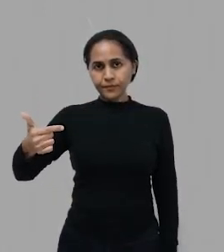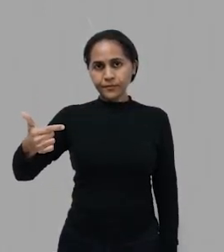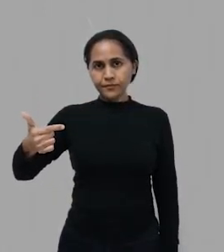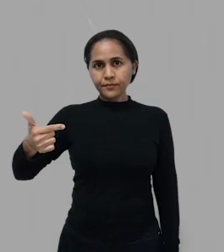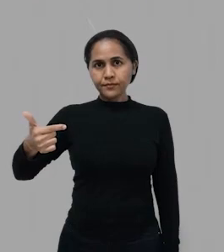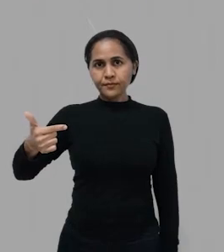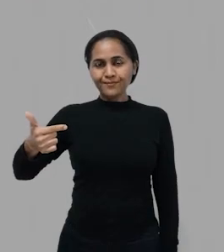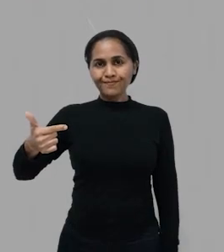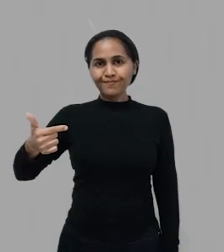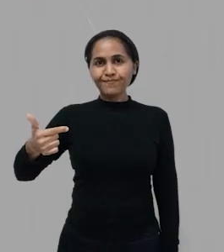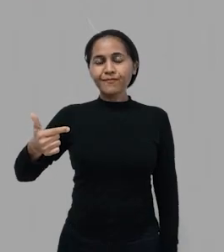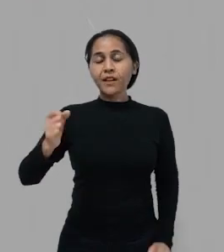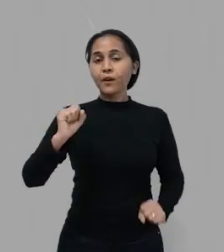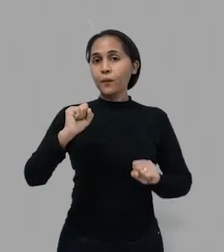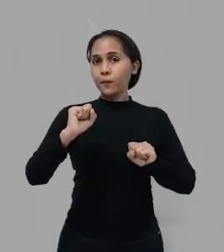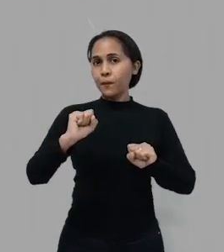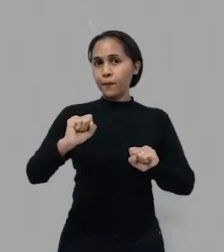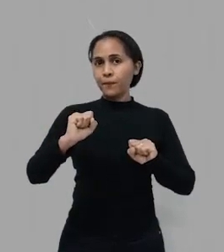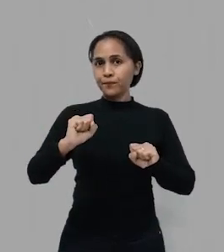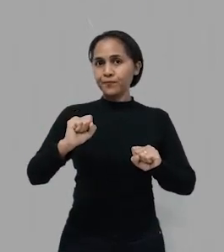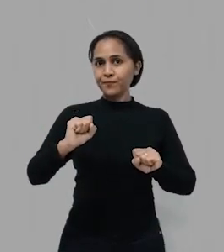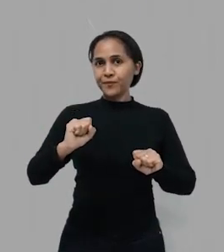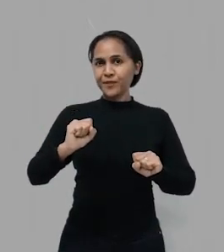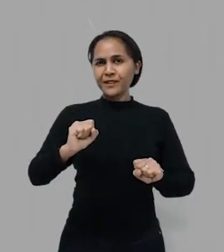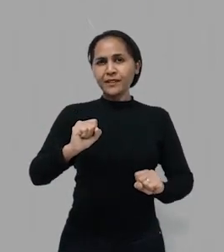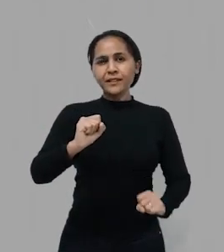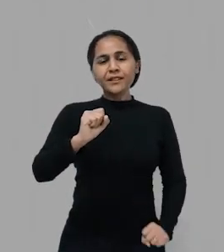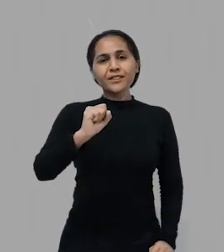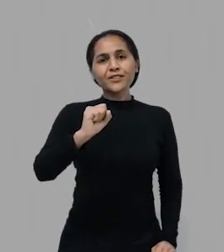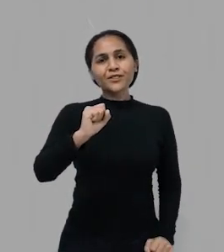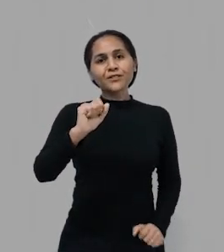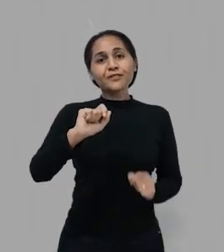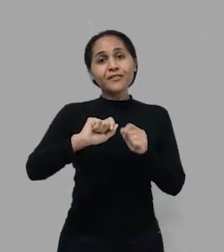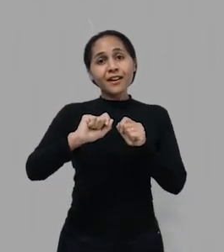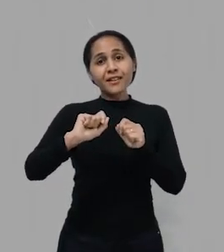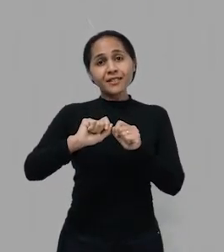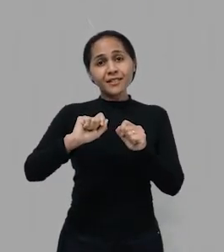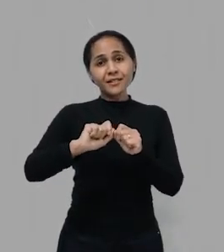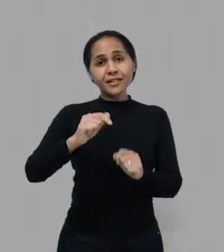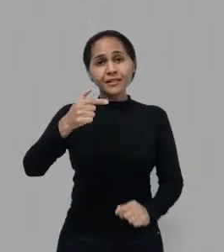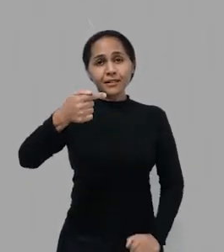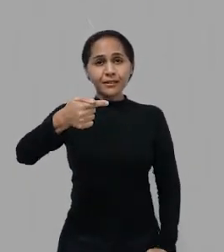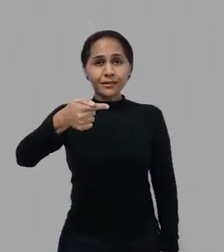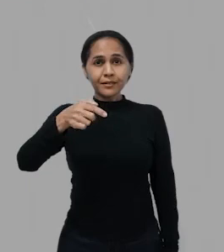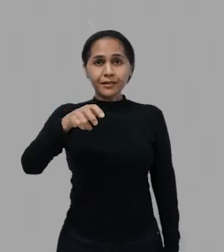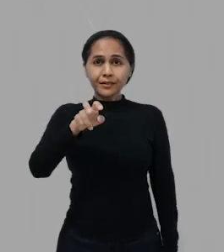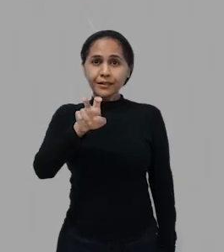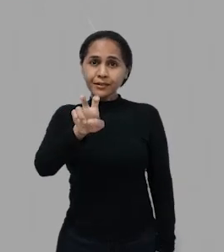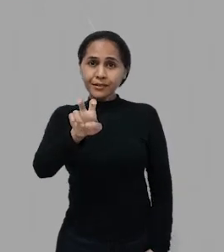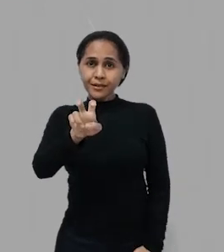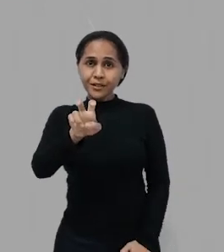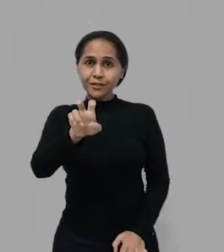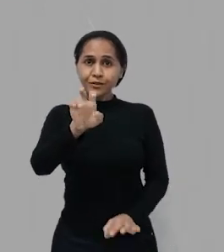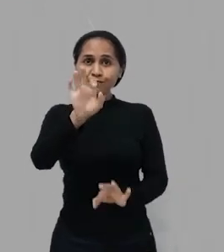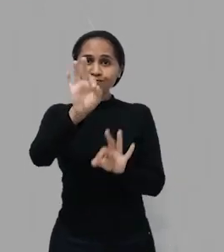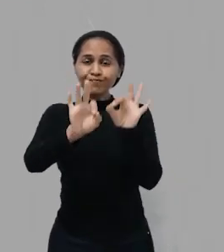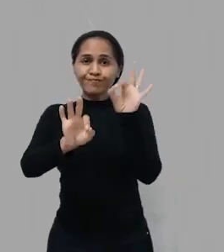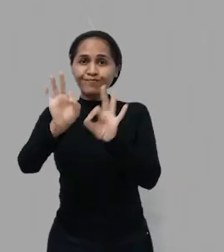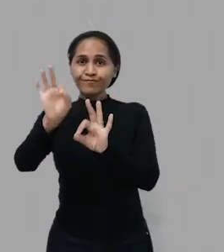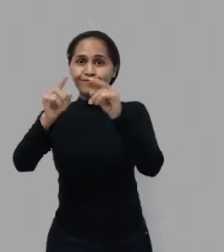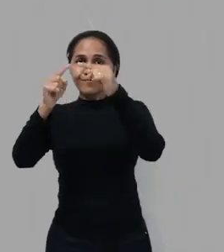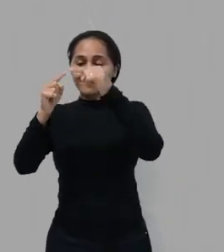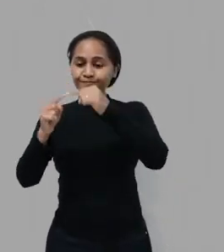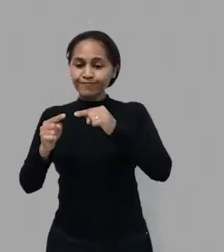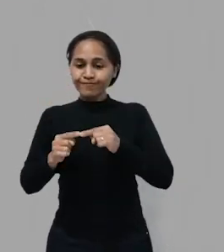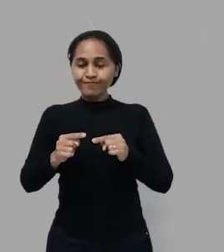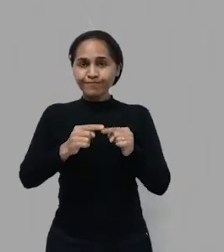C10H22, são possíveis 75 isômeros, 75 estruturas diferentes. É muito,